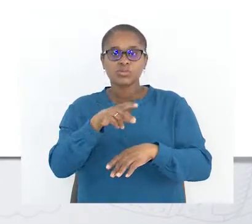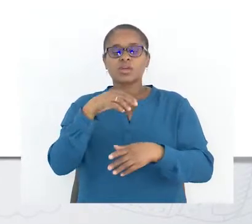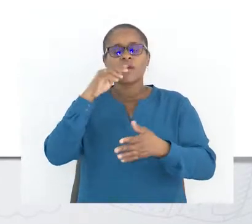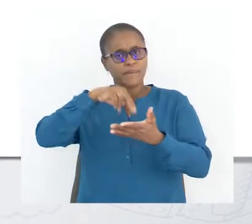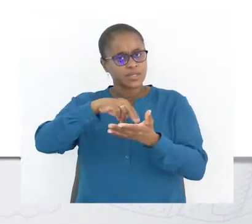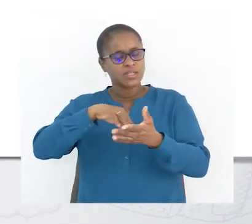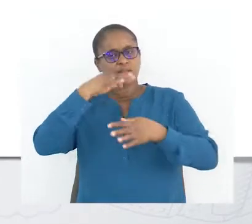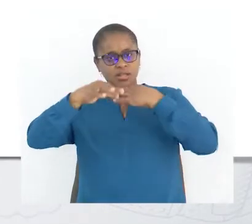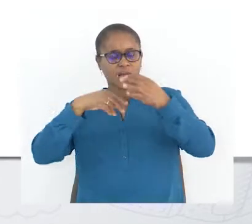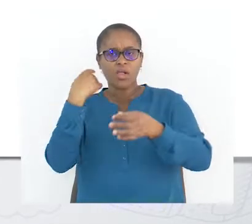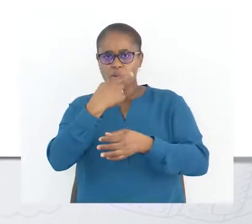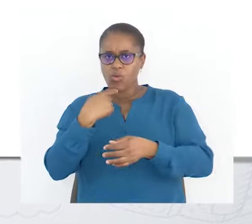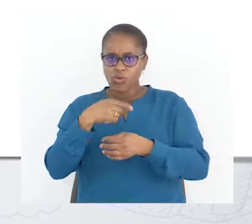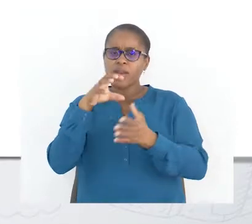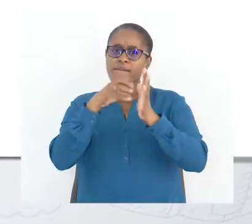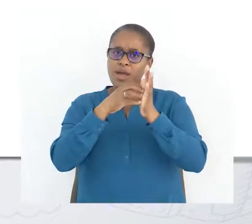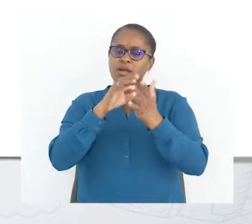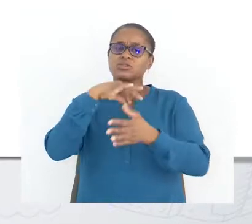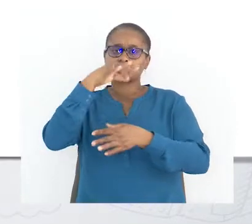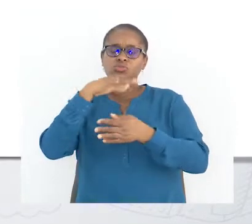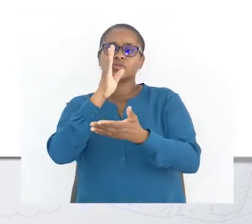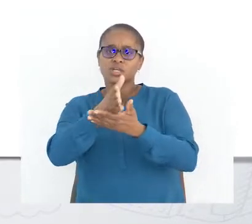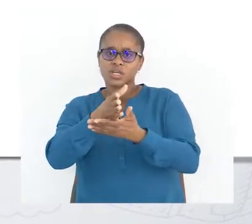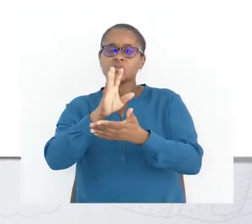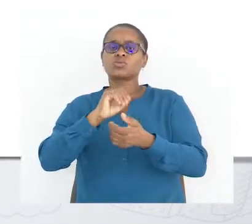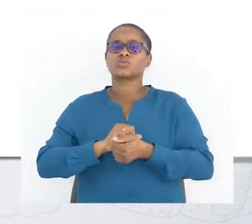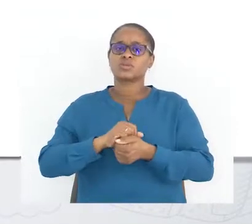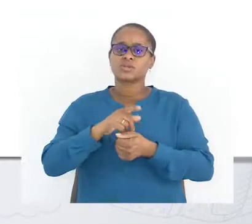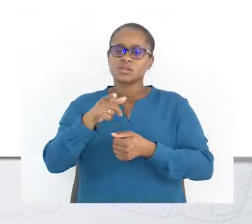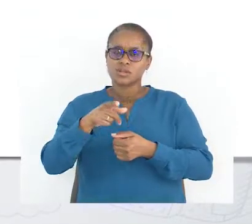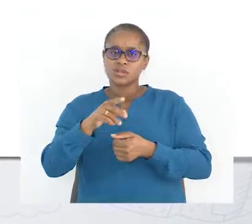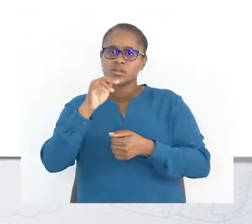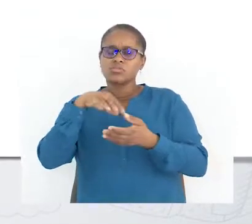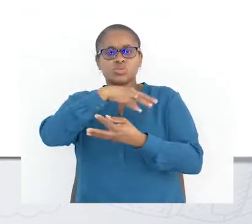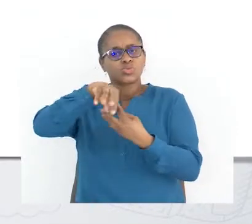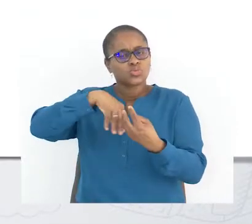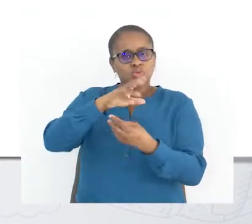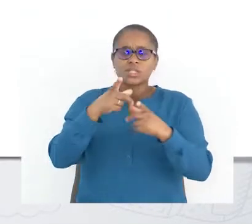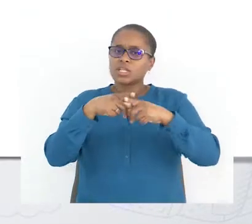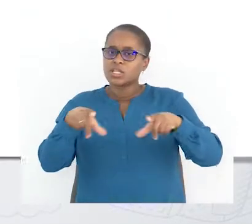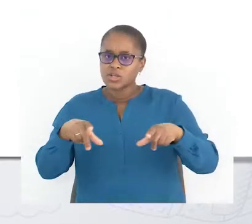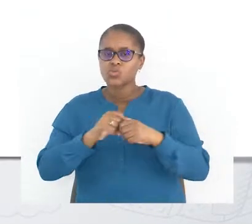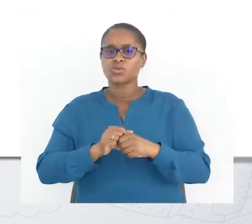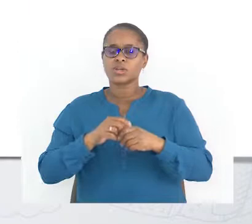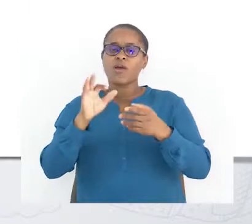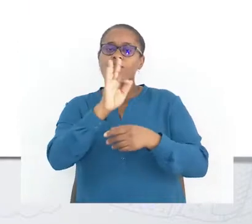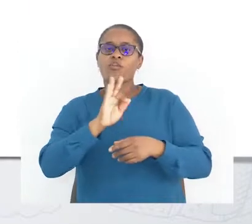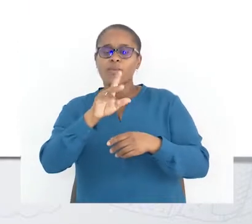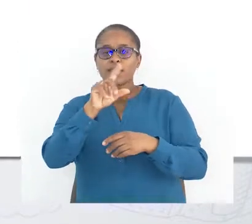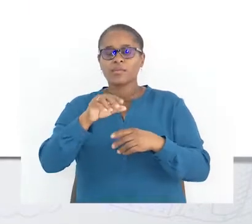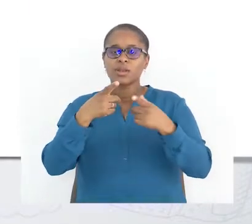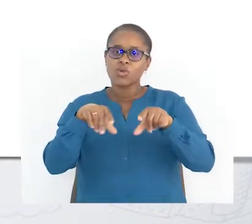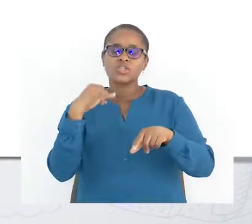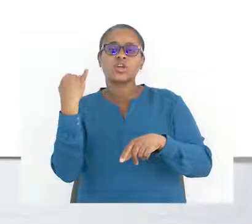oral, marcas do discurso direto e da subjetividade, mescla, ou seja, mistura de linguagem formal